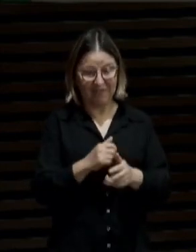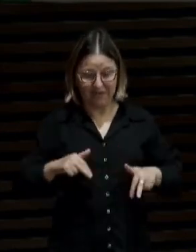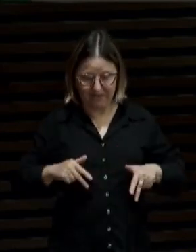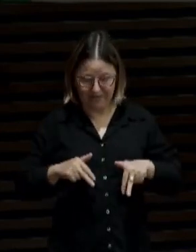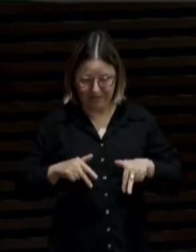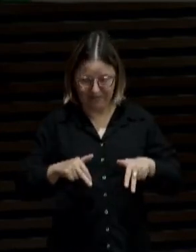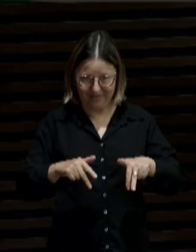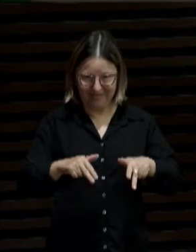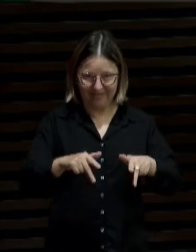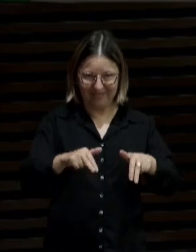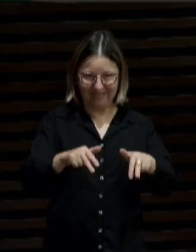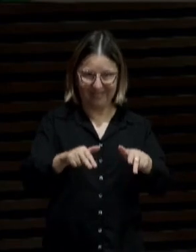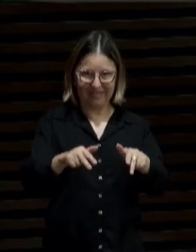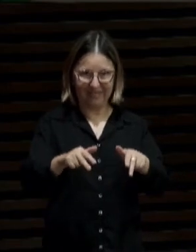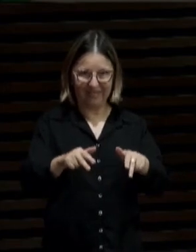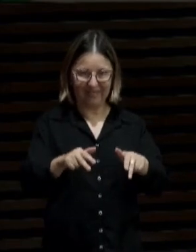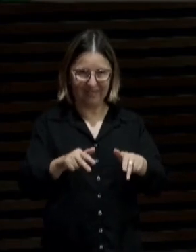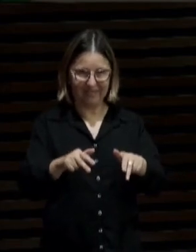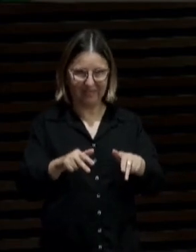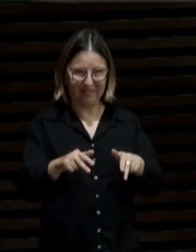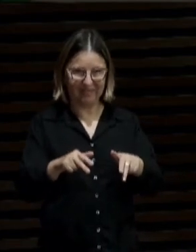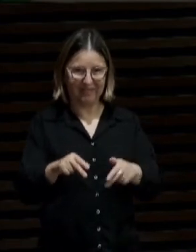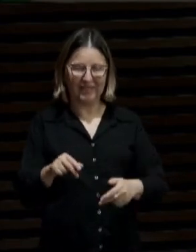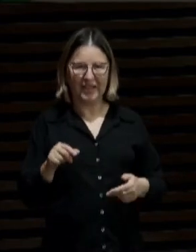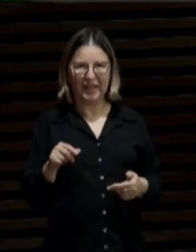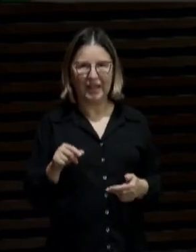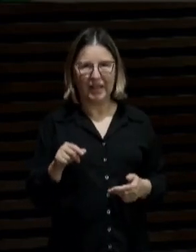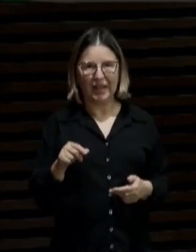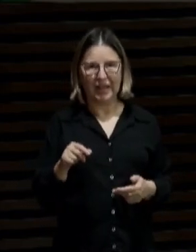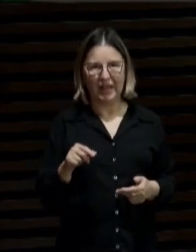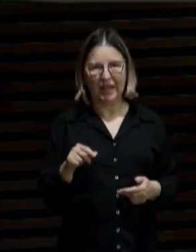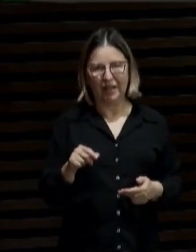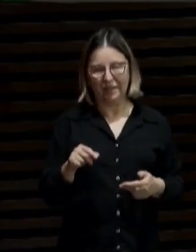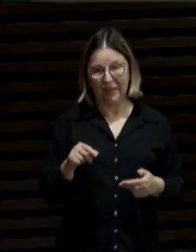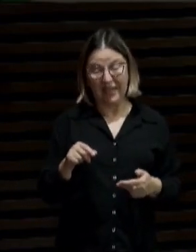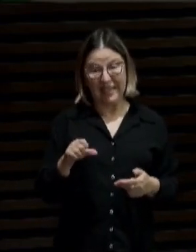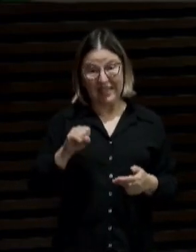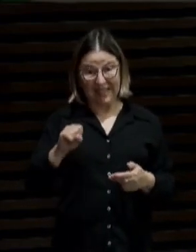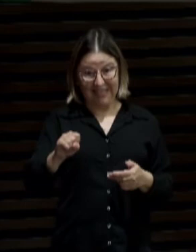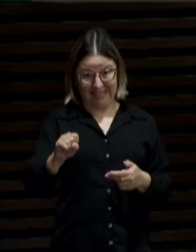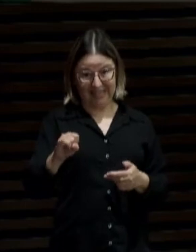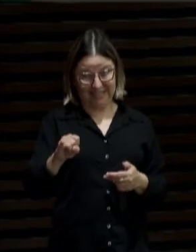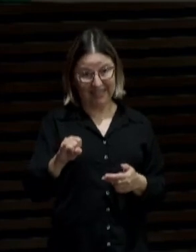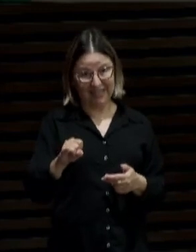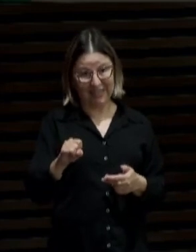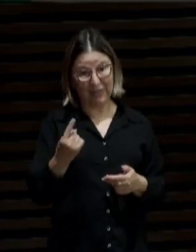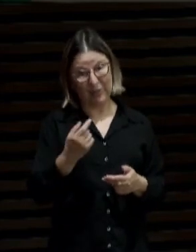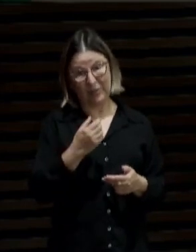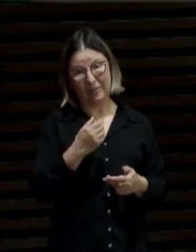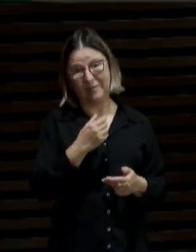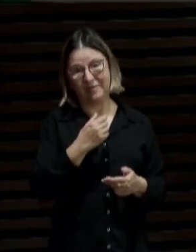ó, quem descumpriu o contrato vai ser tratado como esses animais. Ou seja, descumpriu,